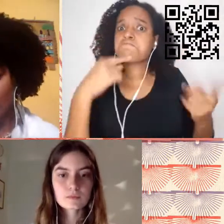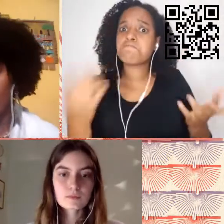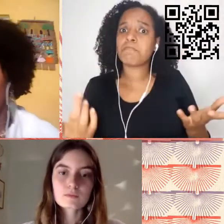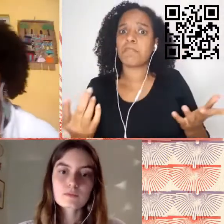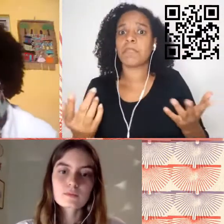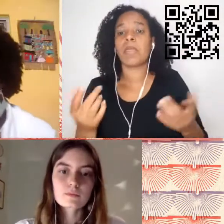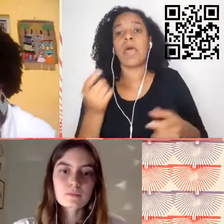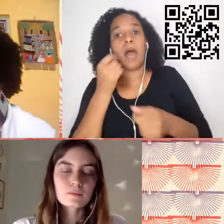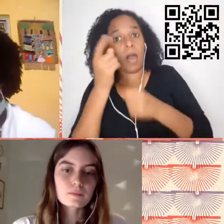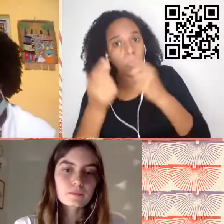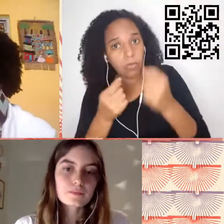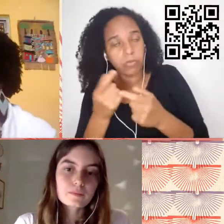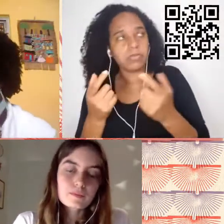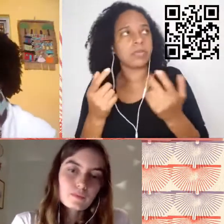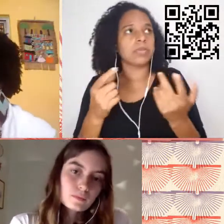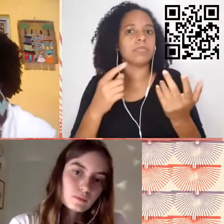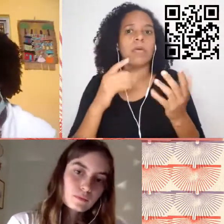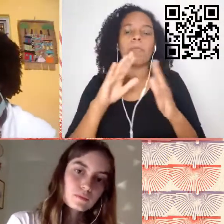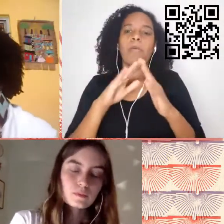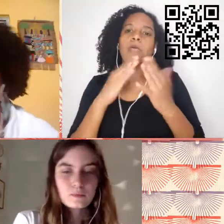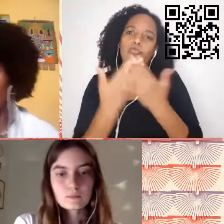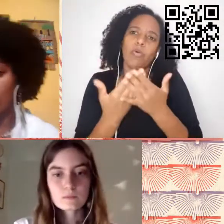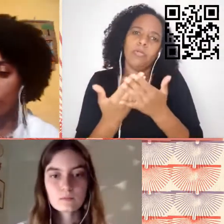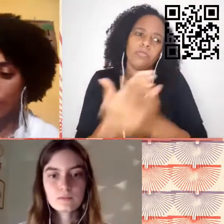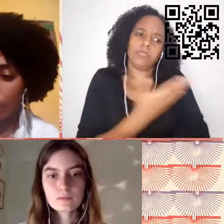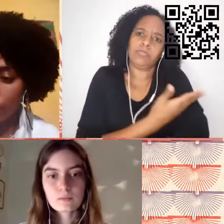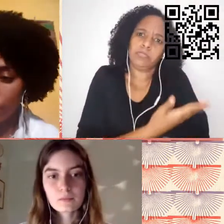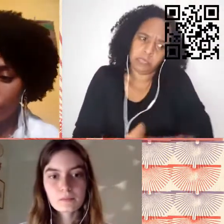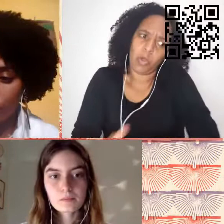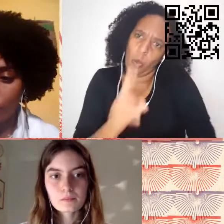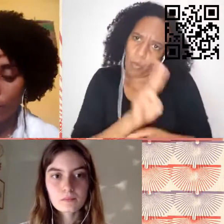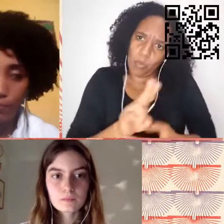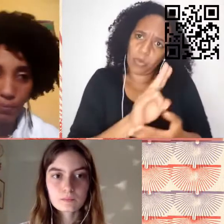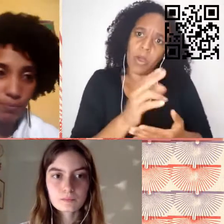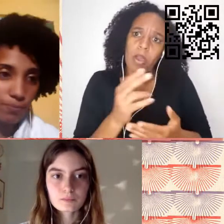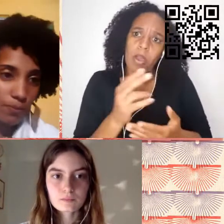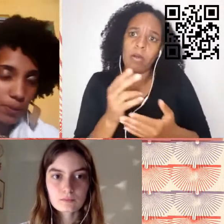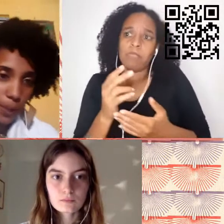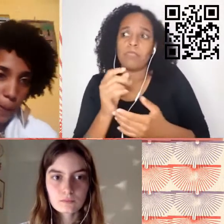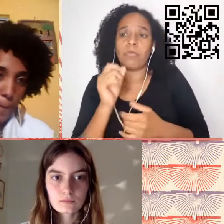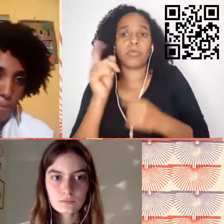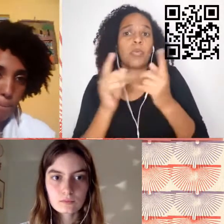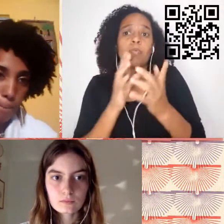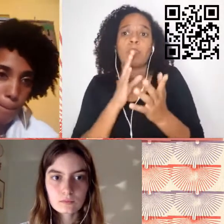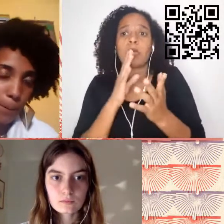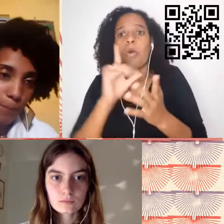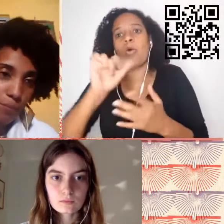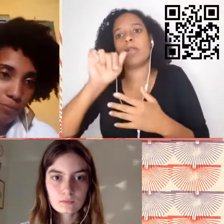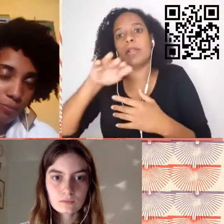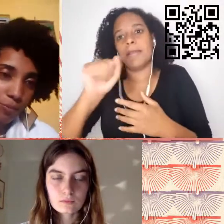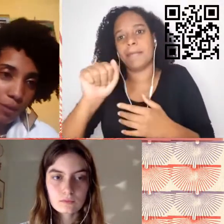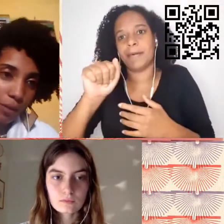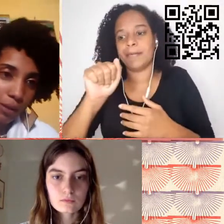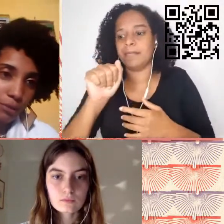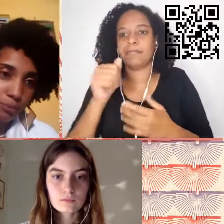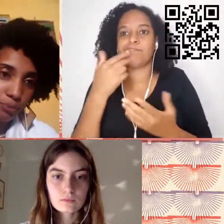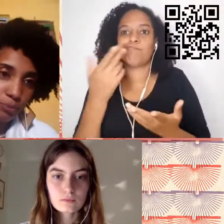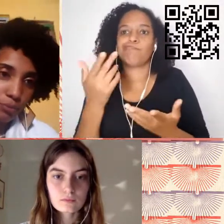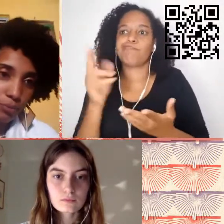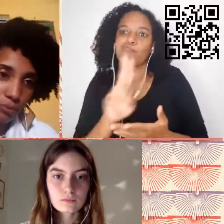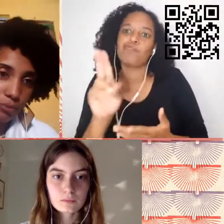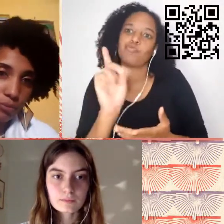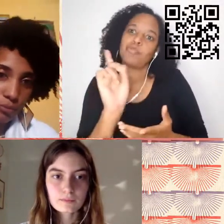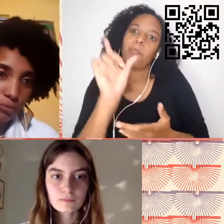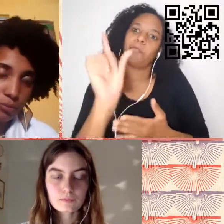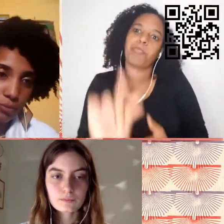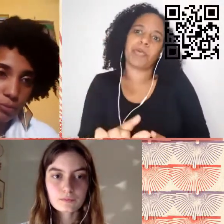escola costuma utilizar e outros nem tanto, como é o caso do Lima Barreto. Então, essa é uma coisa que eu gostaria de ouvir de você,